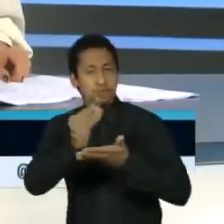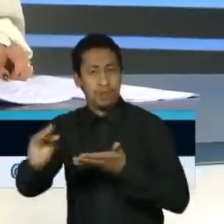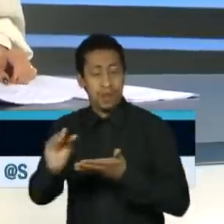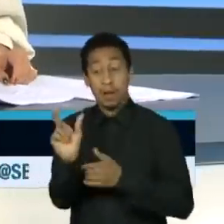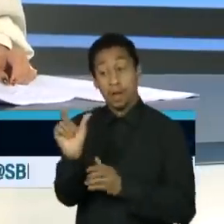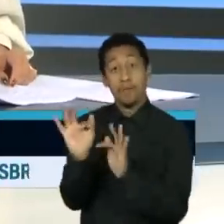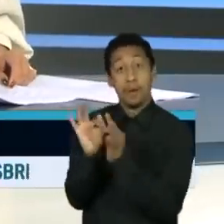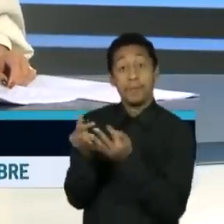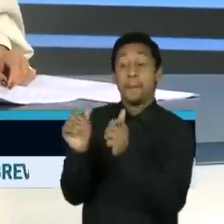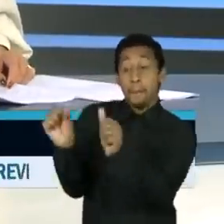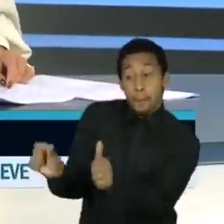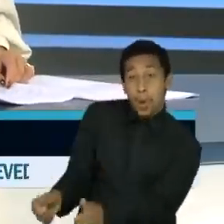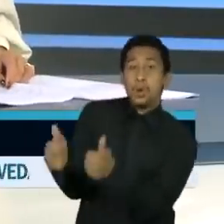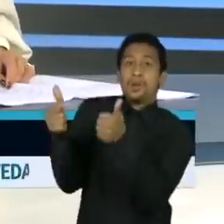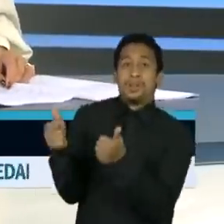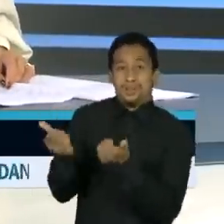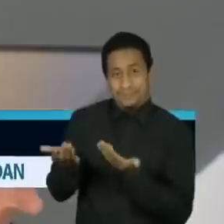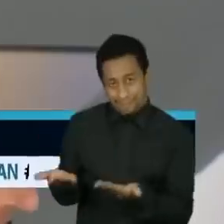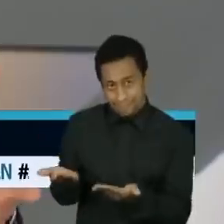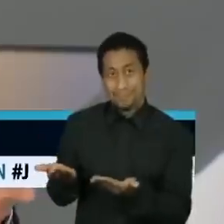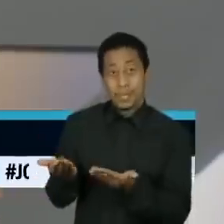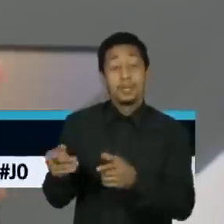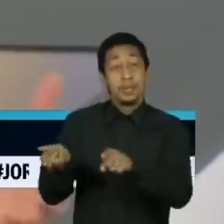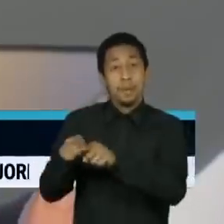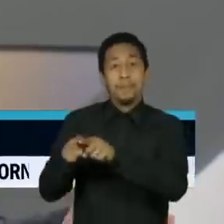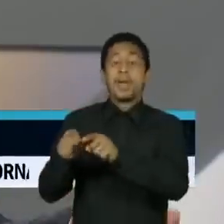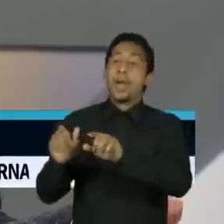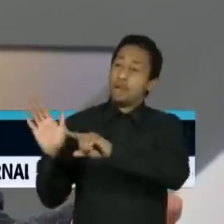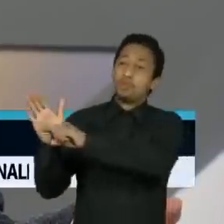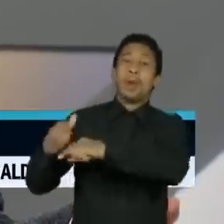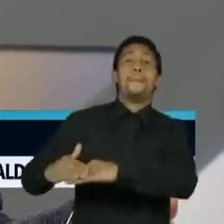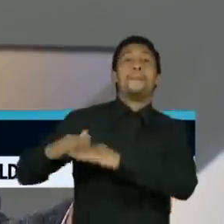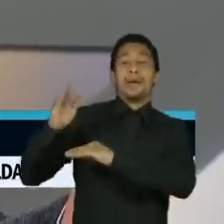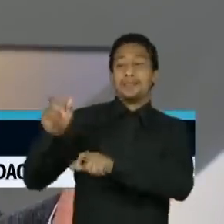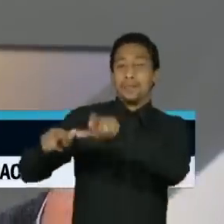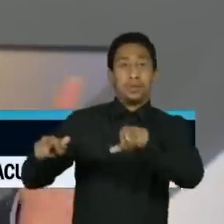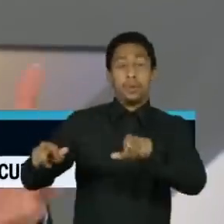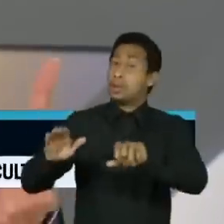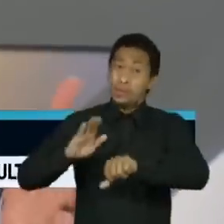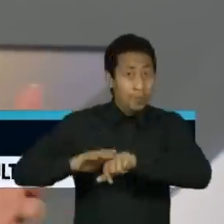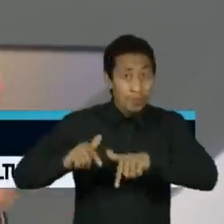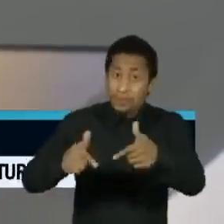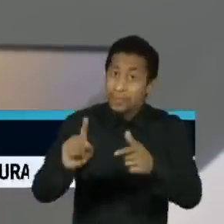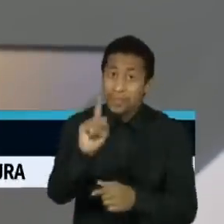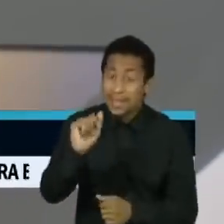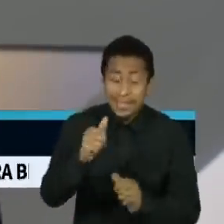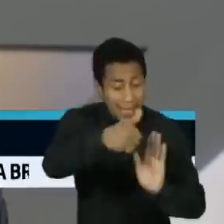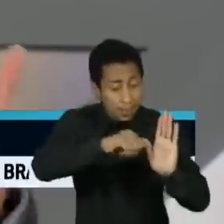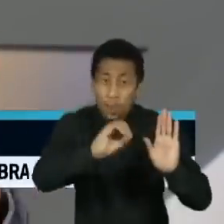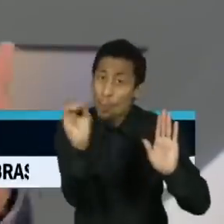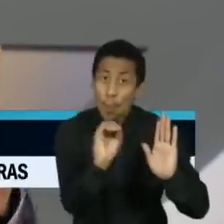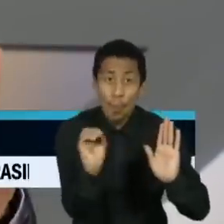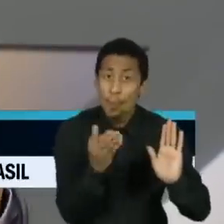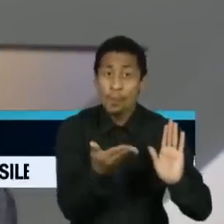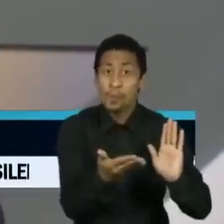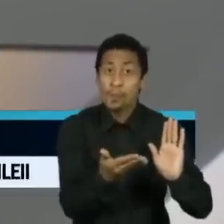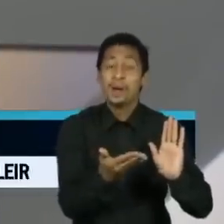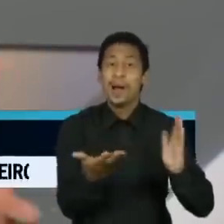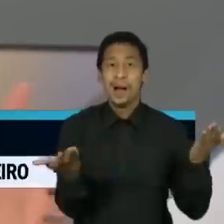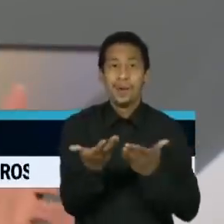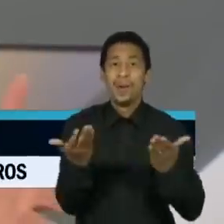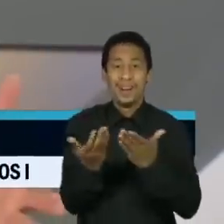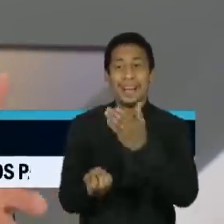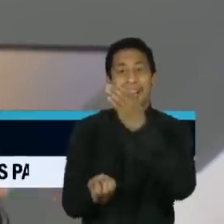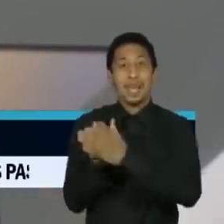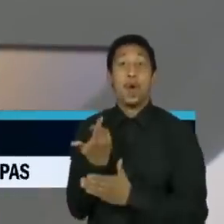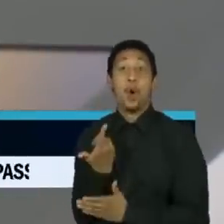aprimorado, como que ele poderia ser ampliado. Isso, nada disso foi feito. Na verdade, há uma tentativa de